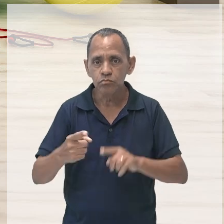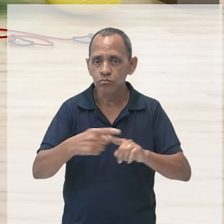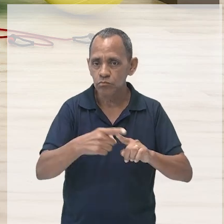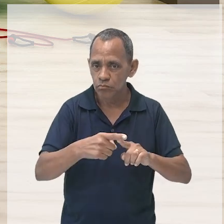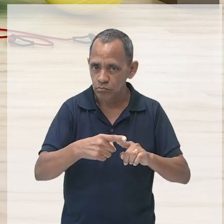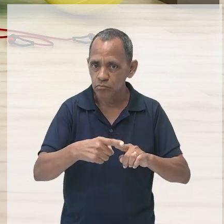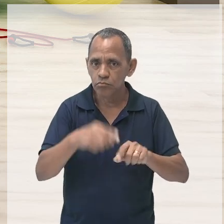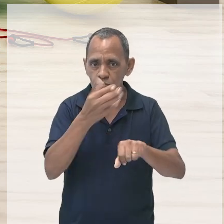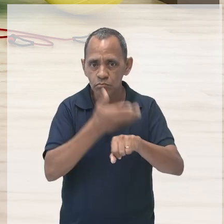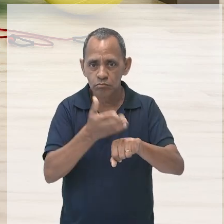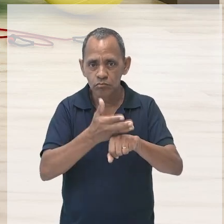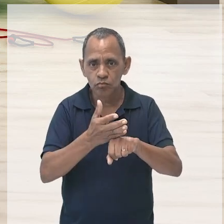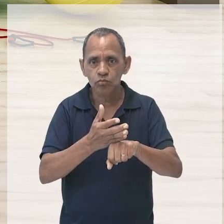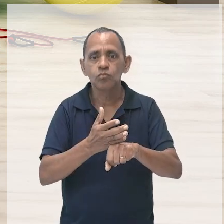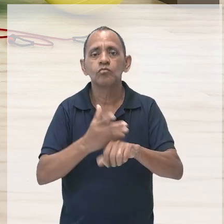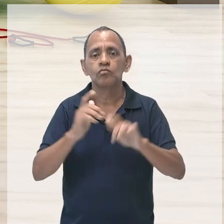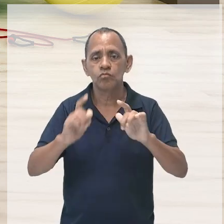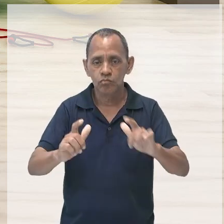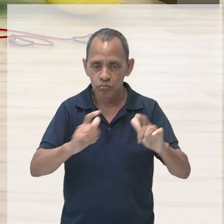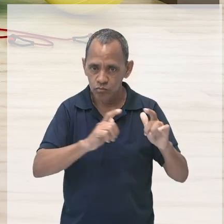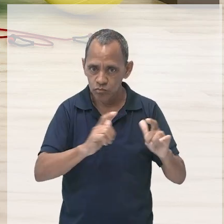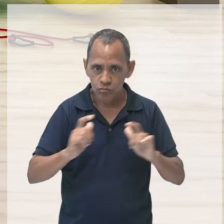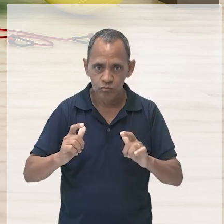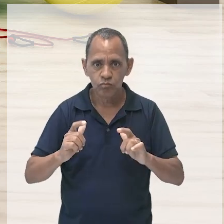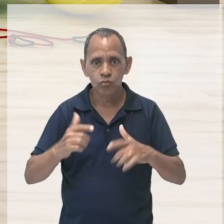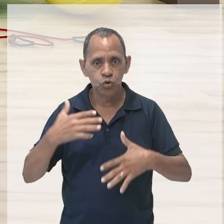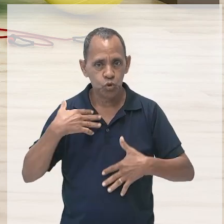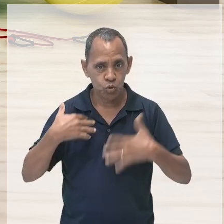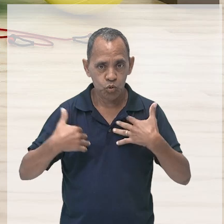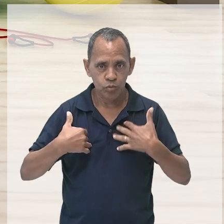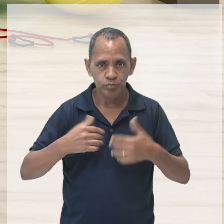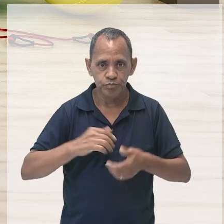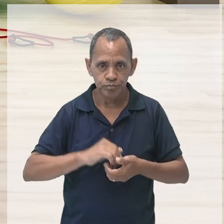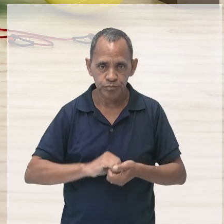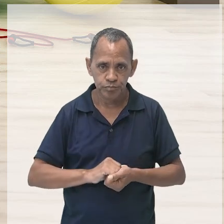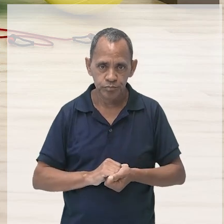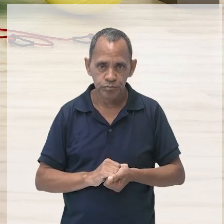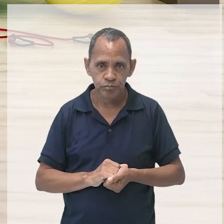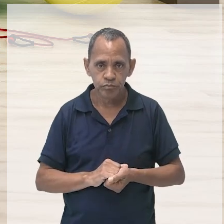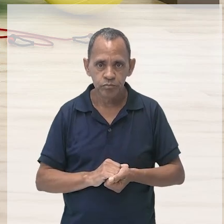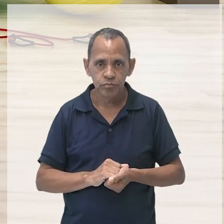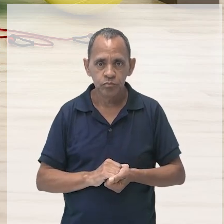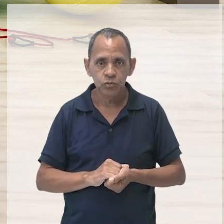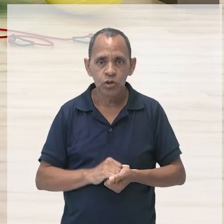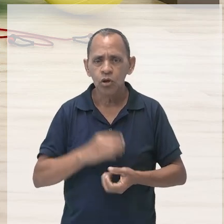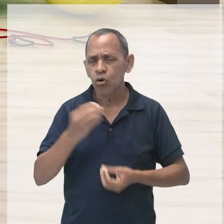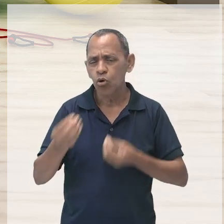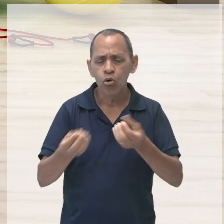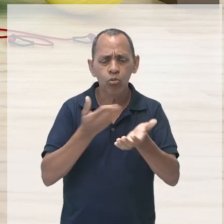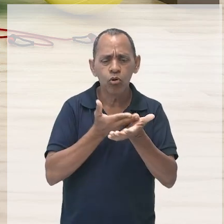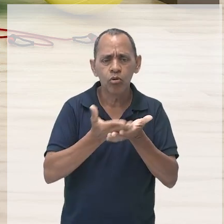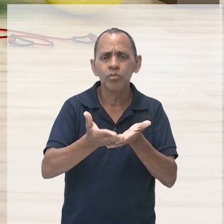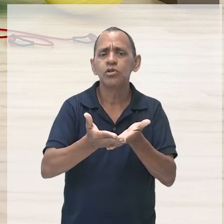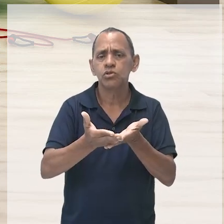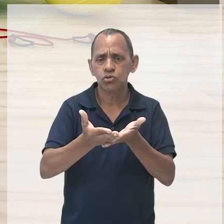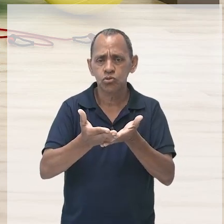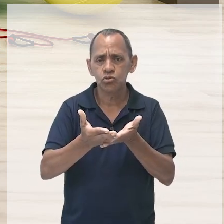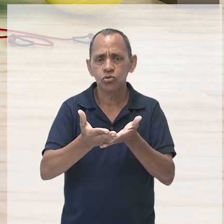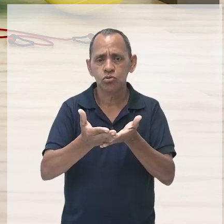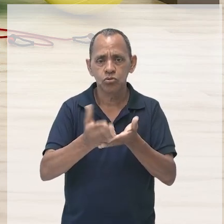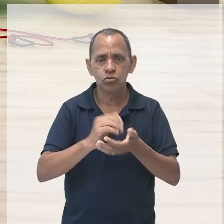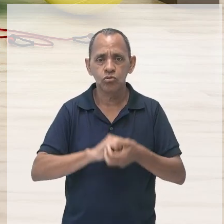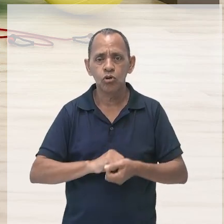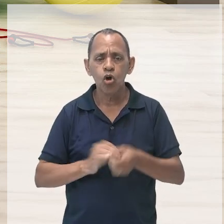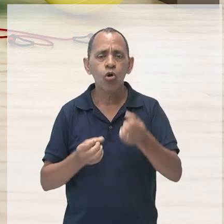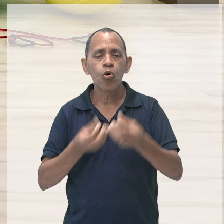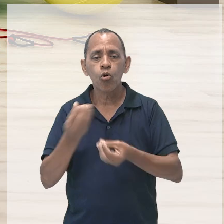naquela sessão de ginástica localizada, ok? Agora, né, a gente vai ver como é que se iniciou essa ginástica, né?